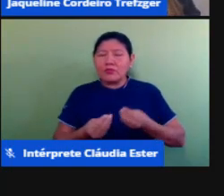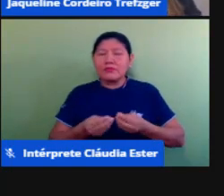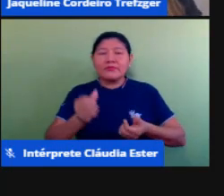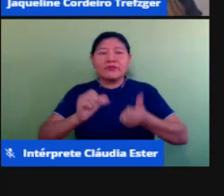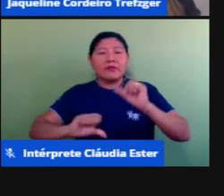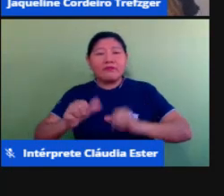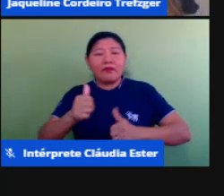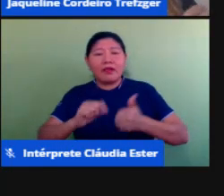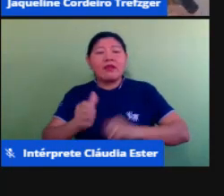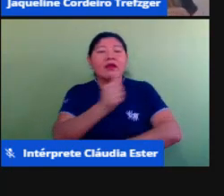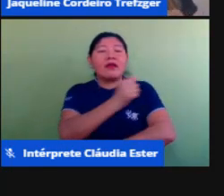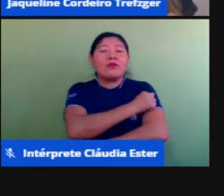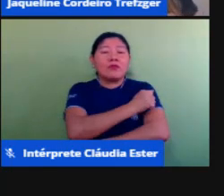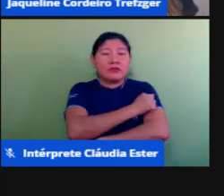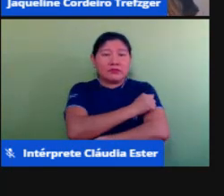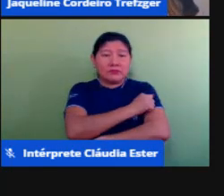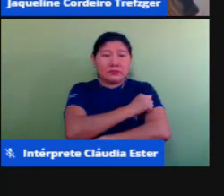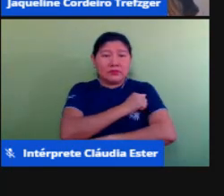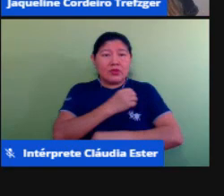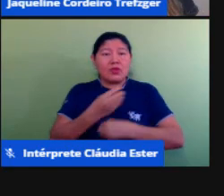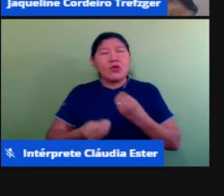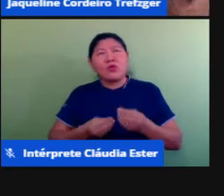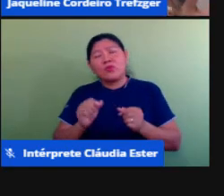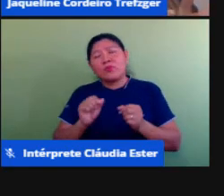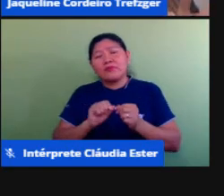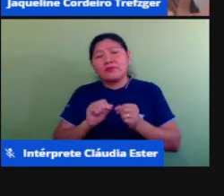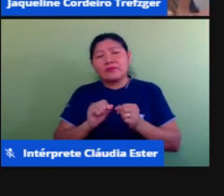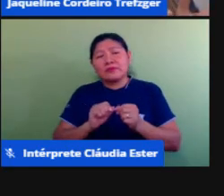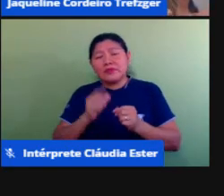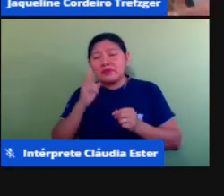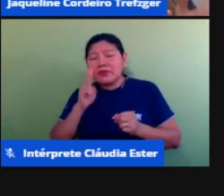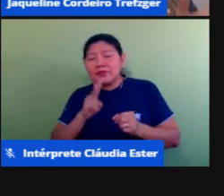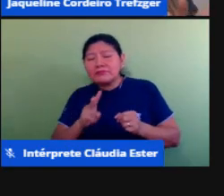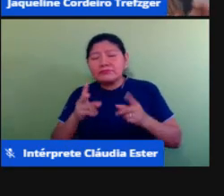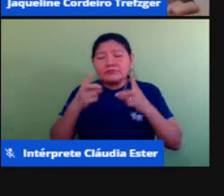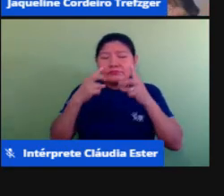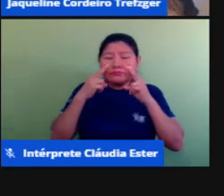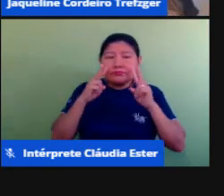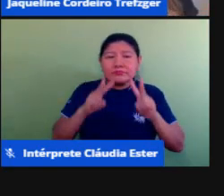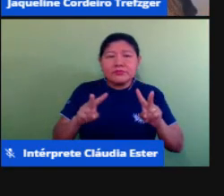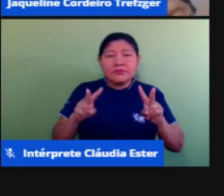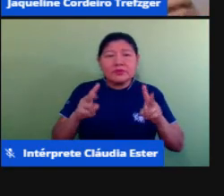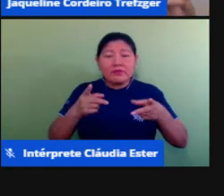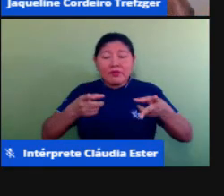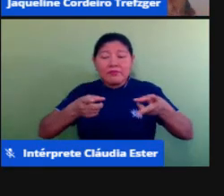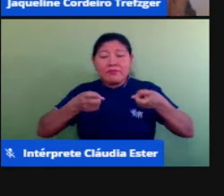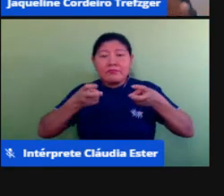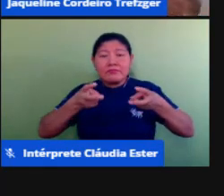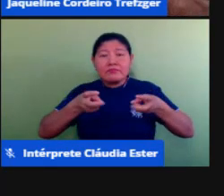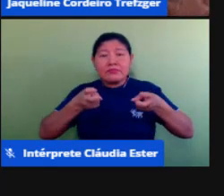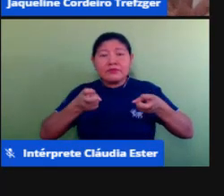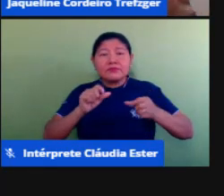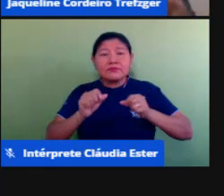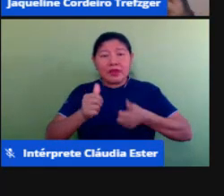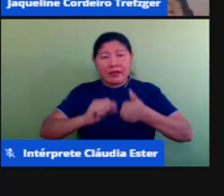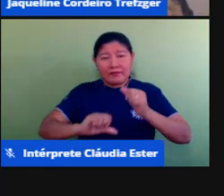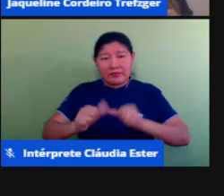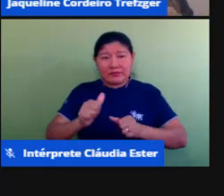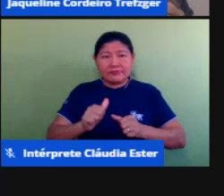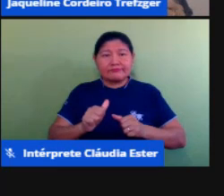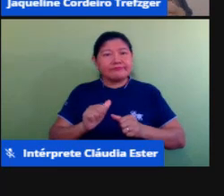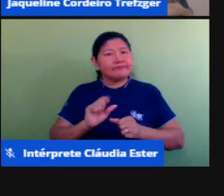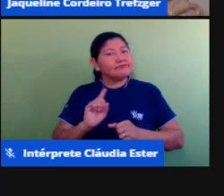estudante, como eu vou avaliar ele nesse período? Vai ser do mesmo jeito que presencial? Não, nós vamos utilizar base